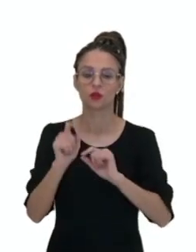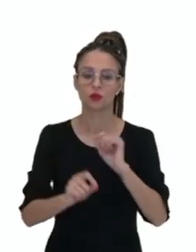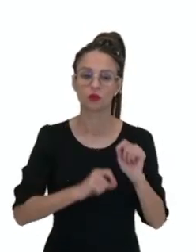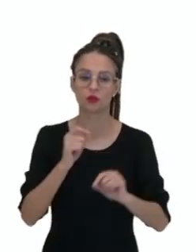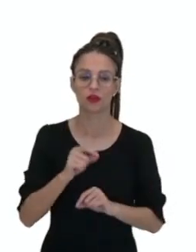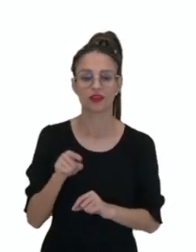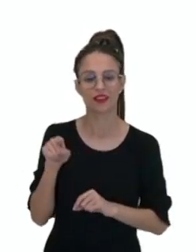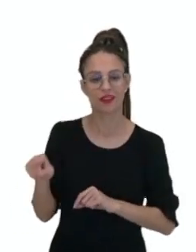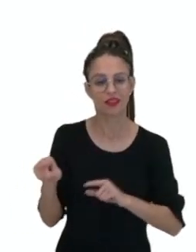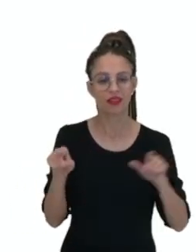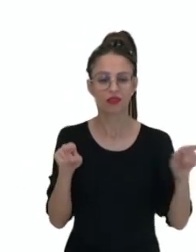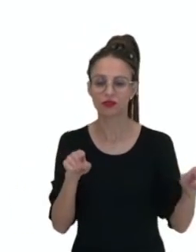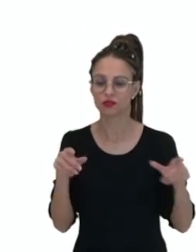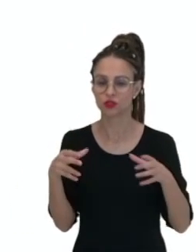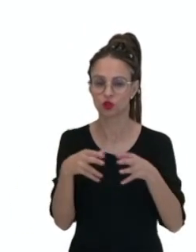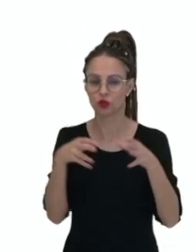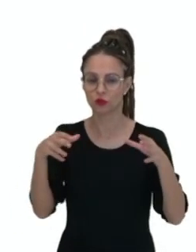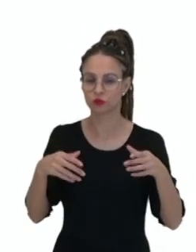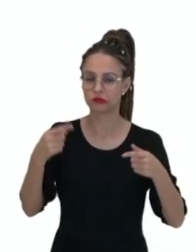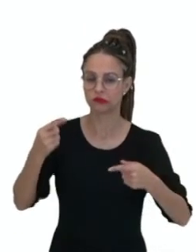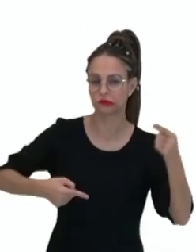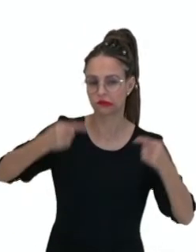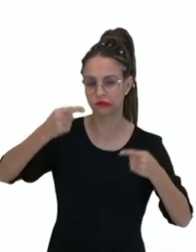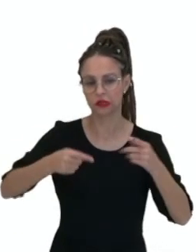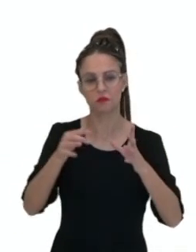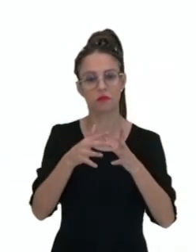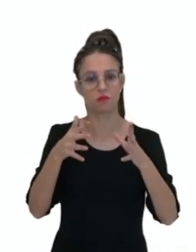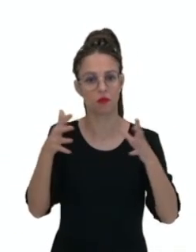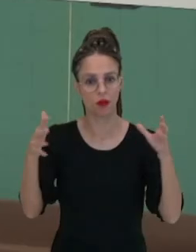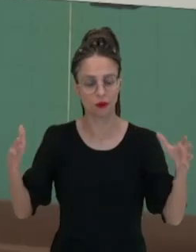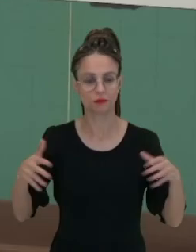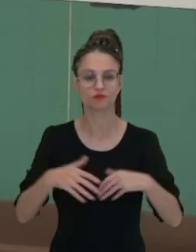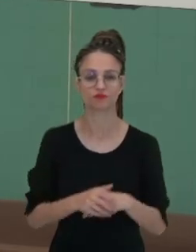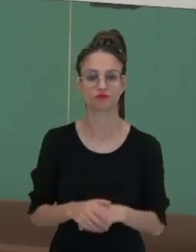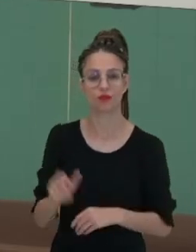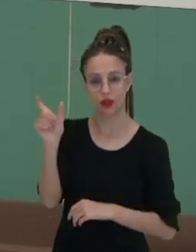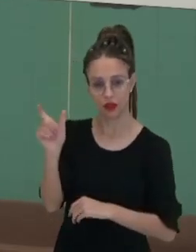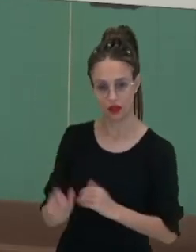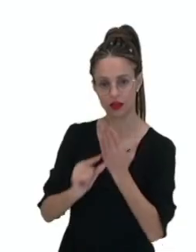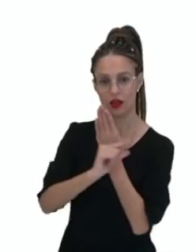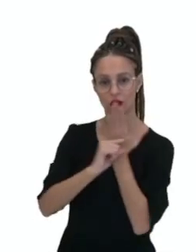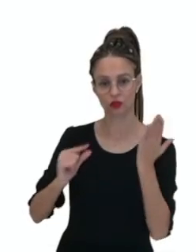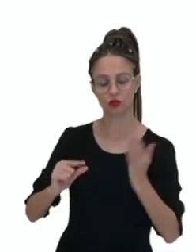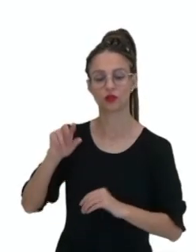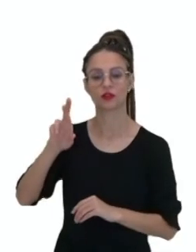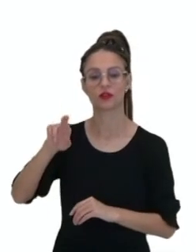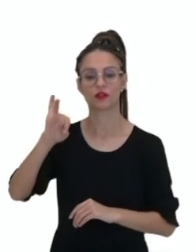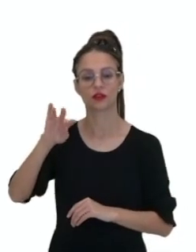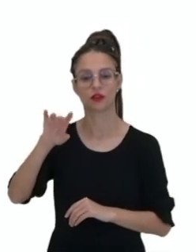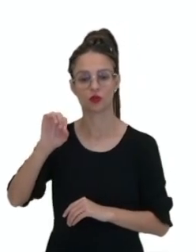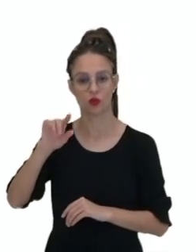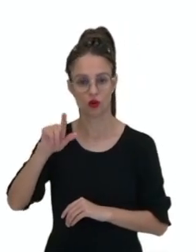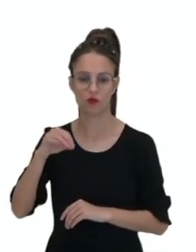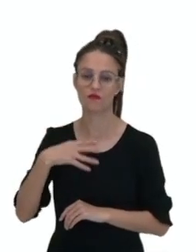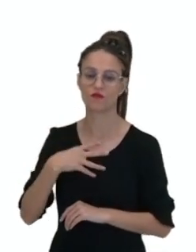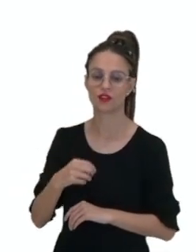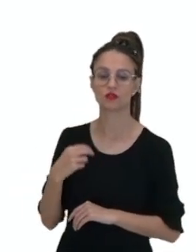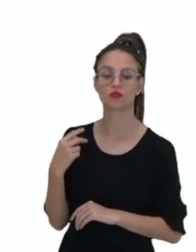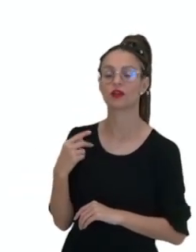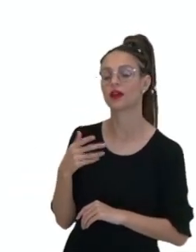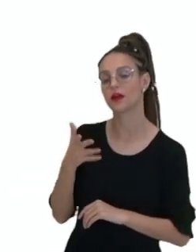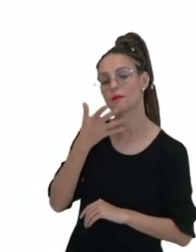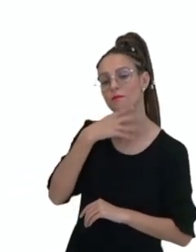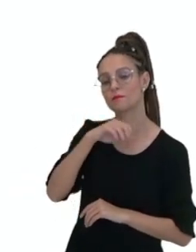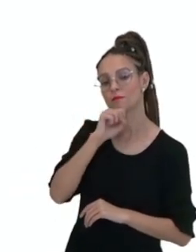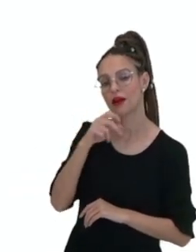estes 2 grupos foi crescendo ao longo dos anos. O Gregório de Matos era filho de senhor de engenho e bacharel